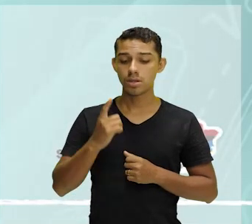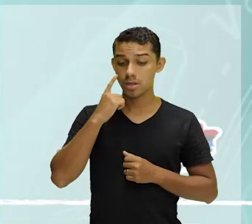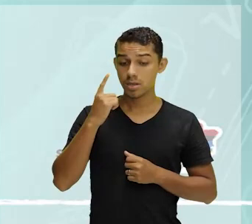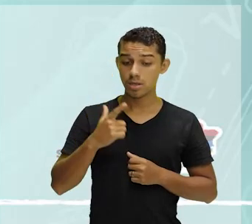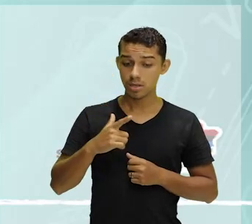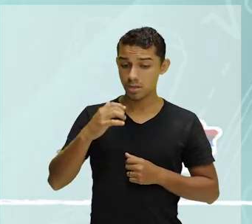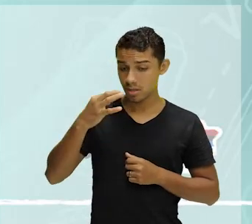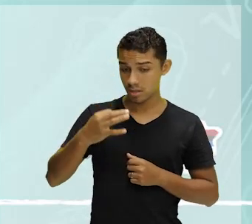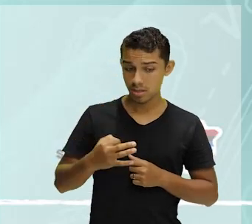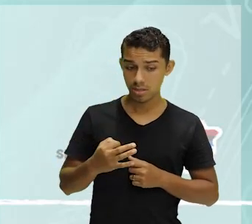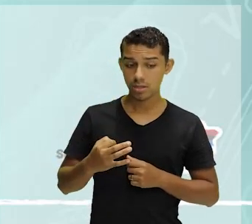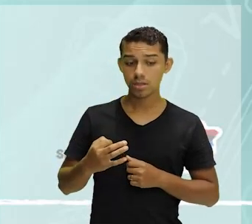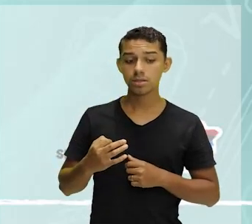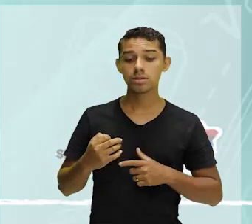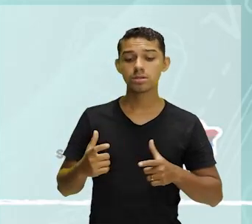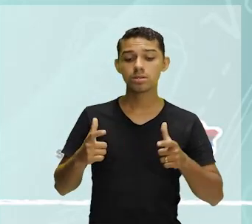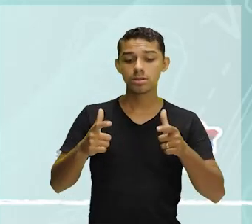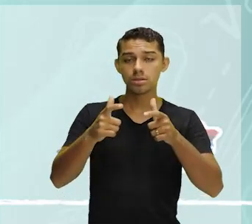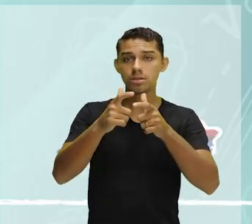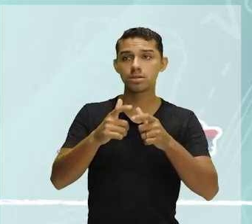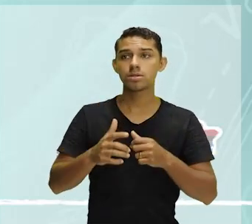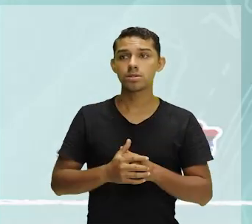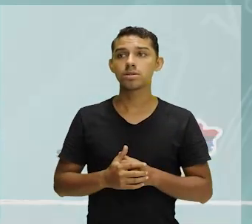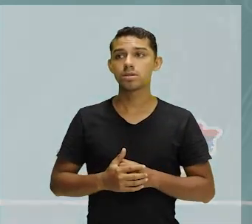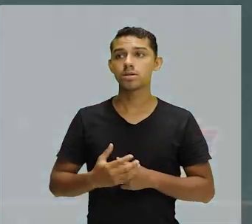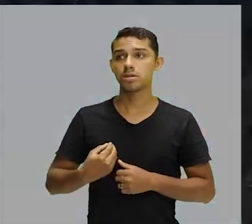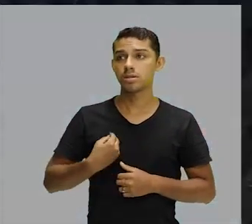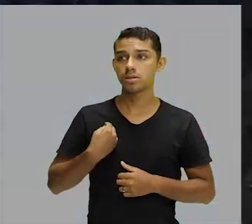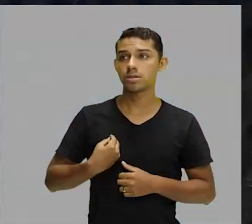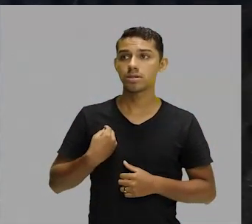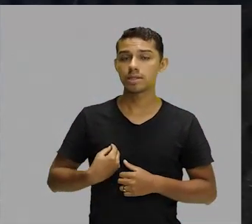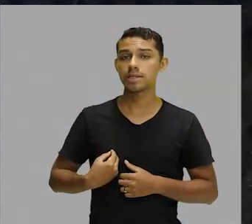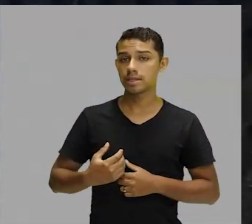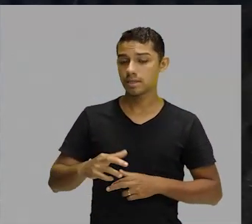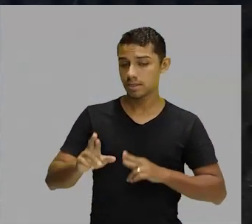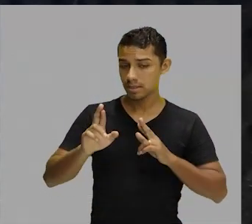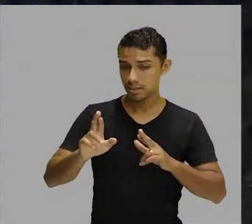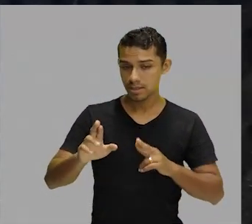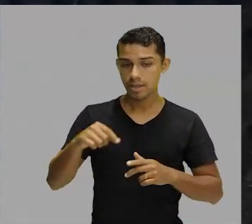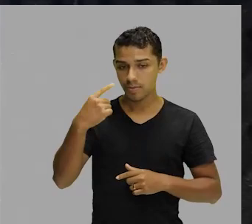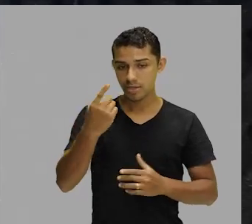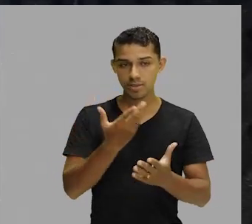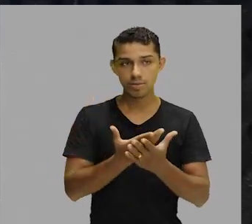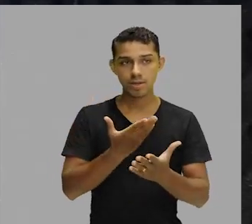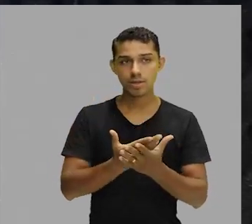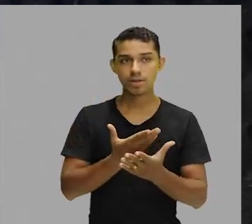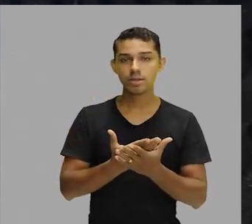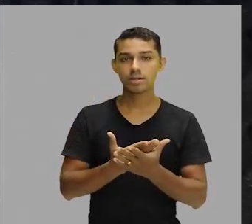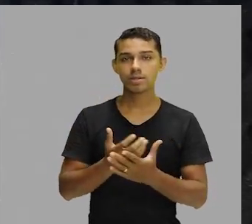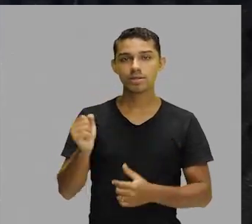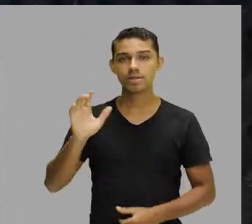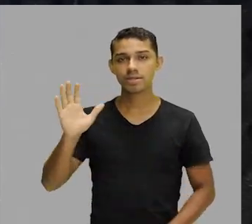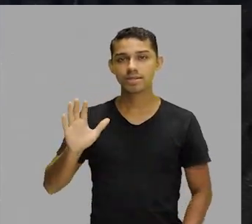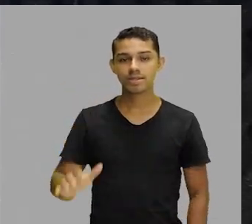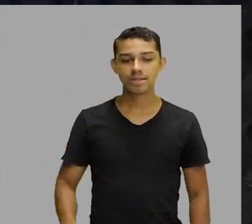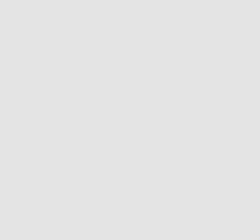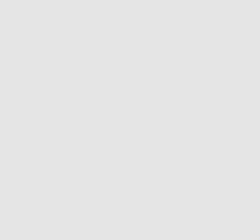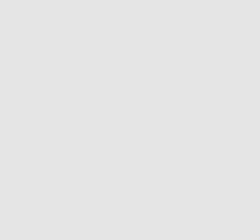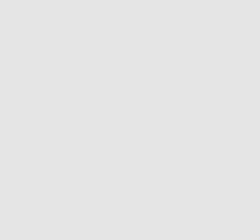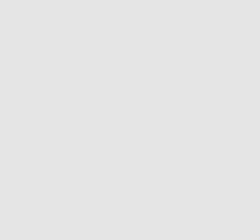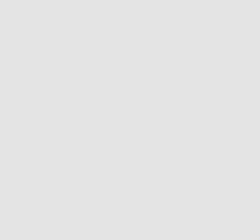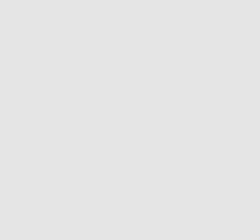nível trófico você tem uma menor quantidade de energia. Ok, pessoal? Espero vocês na próxima aula. Tchau, tchau.